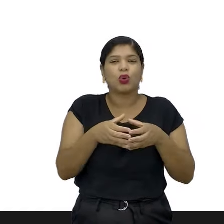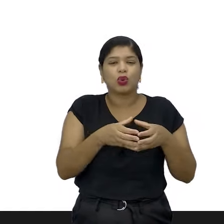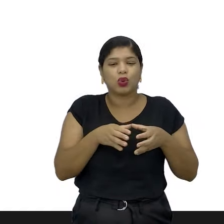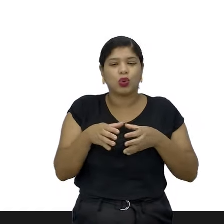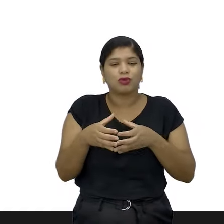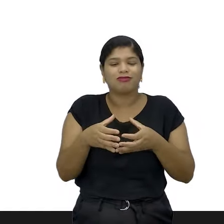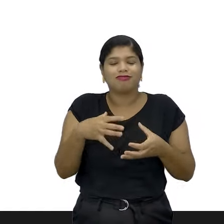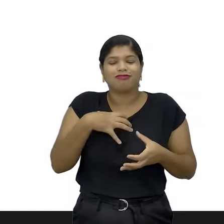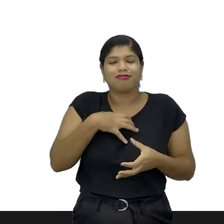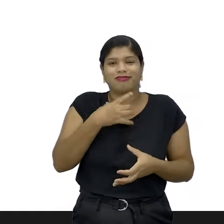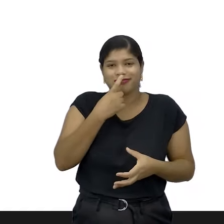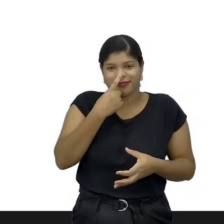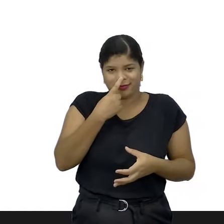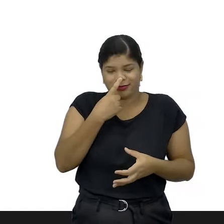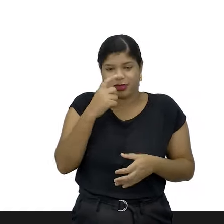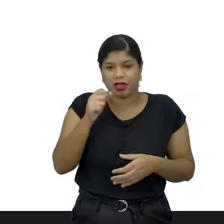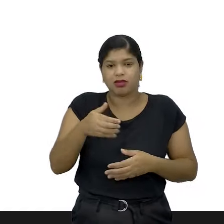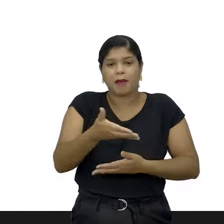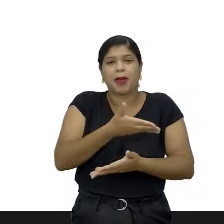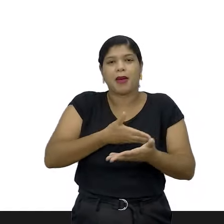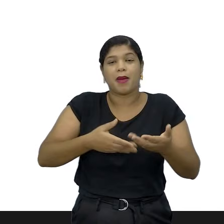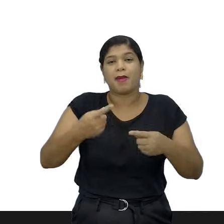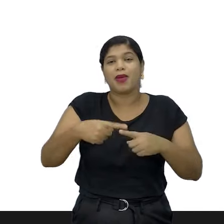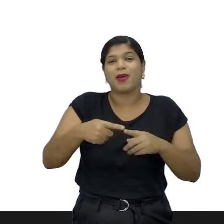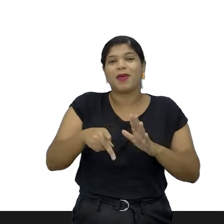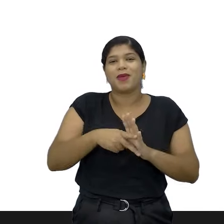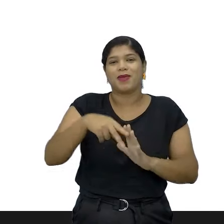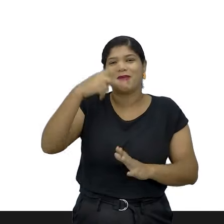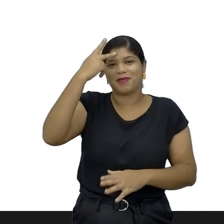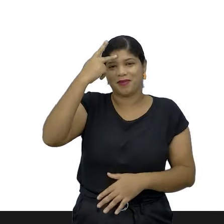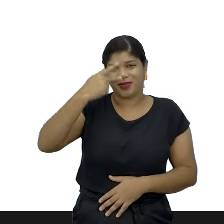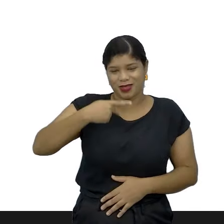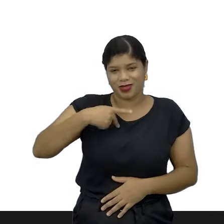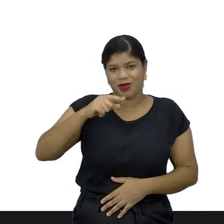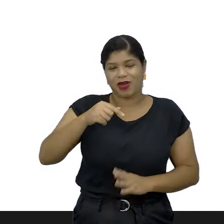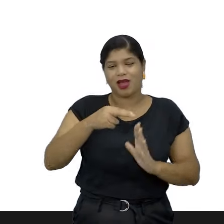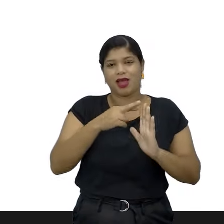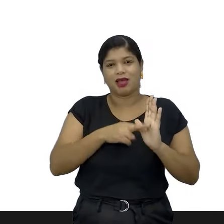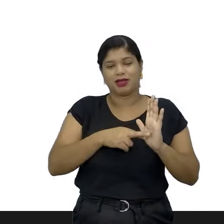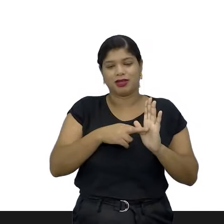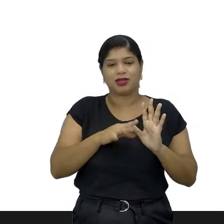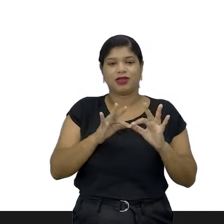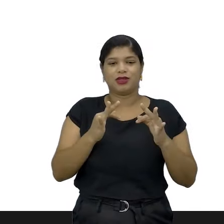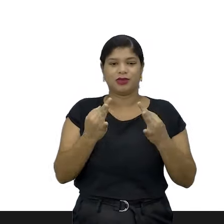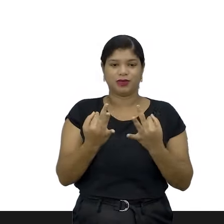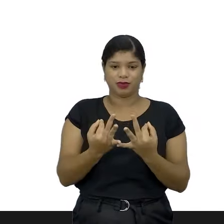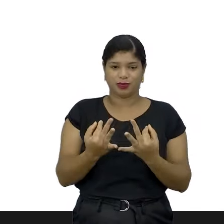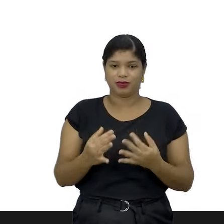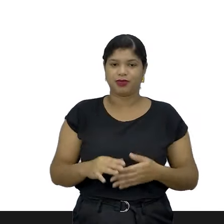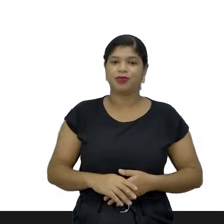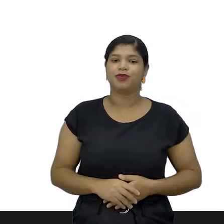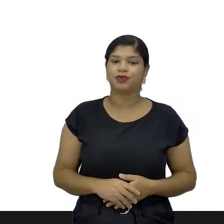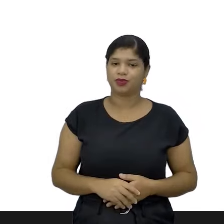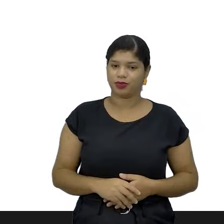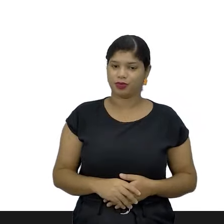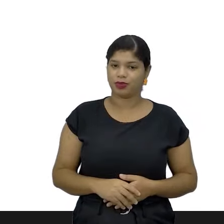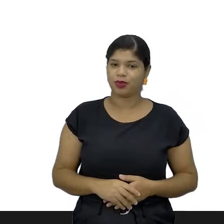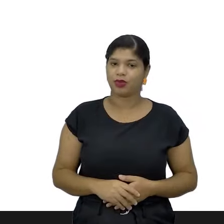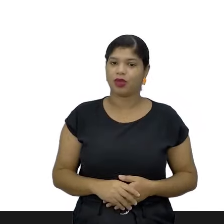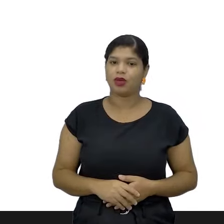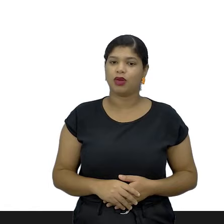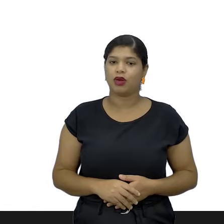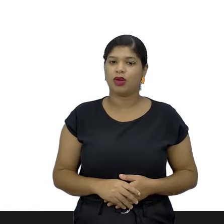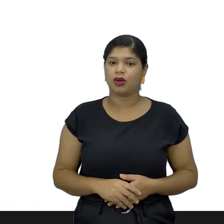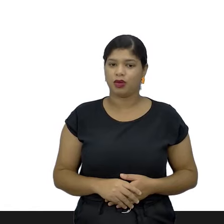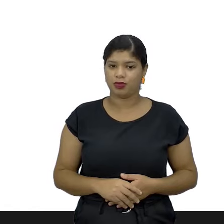maior, né, compartilhando aí uma coisa tão pessoal quanto uma receita de família, não é? E aí, o que